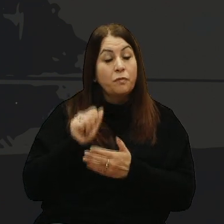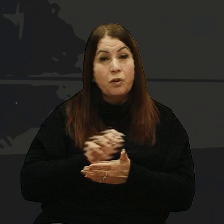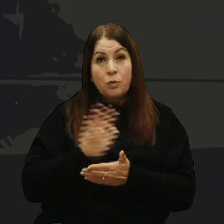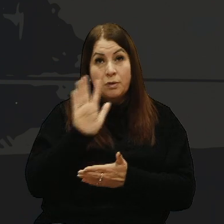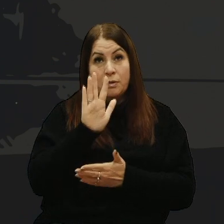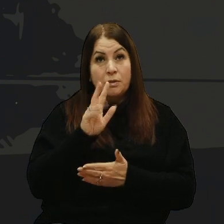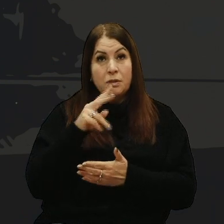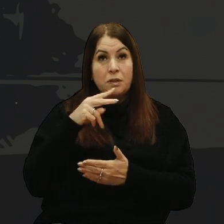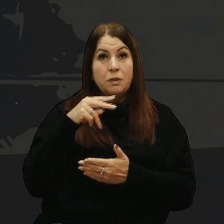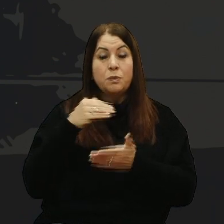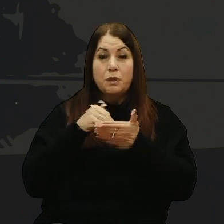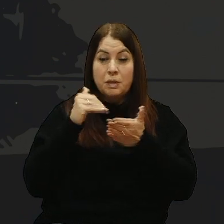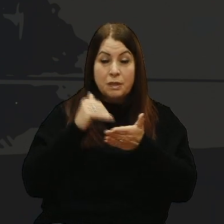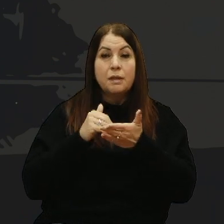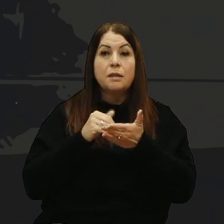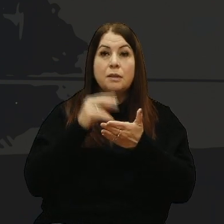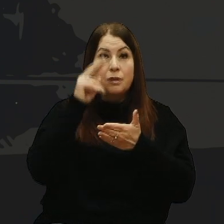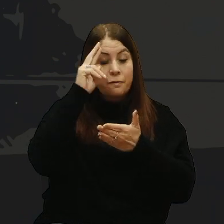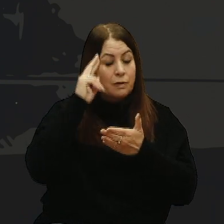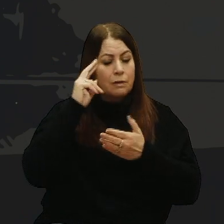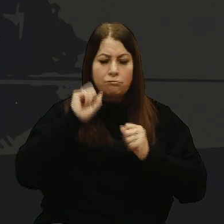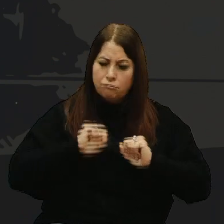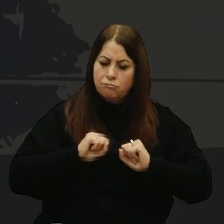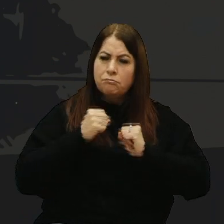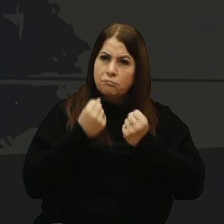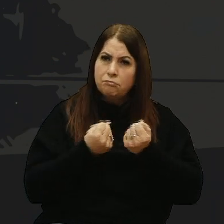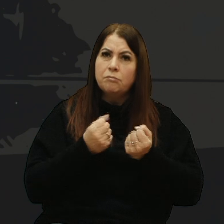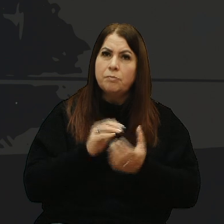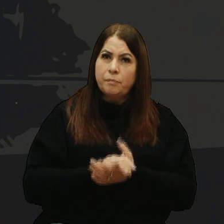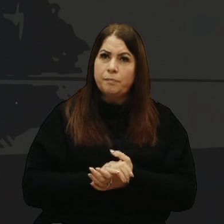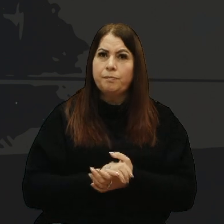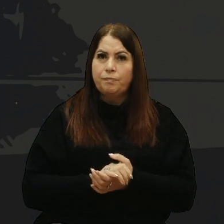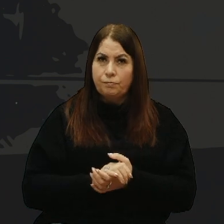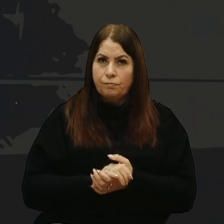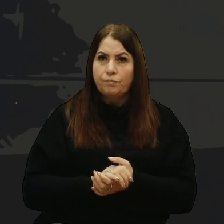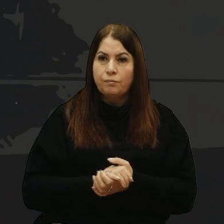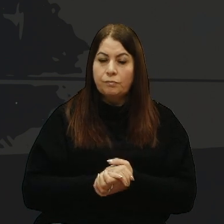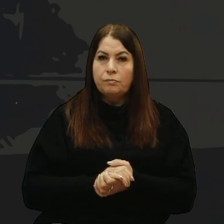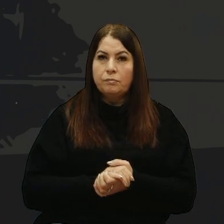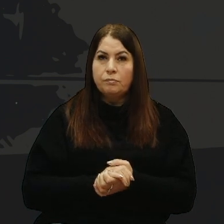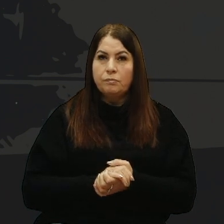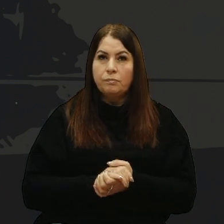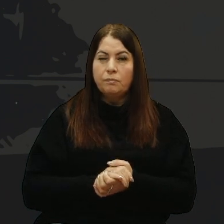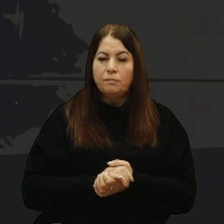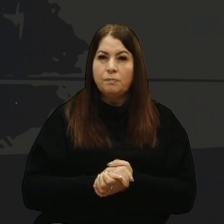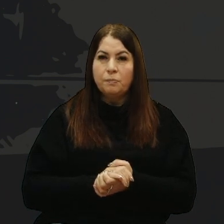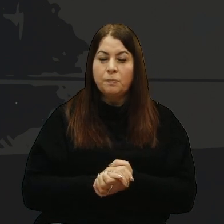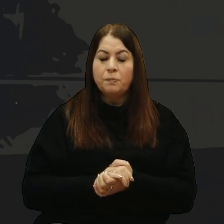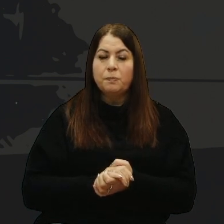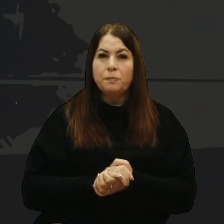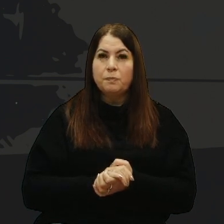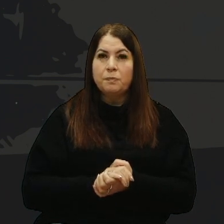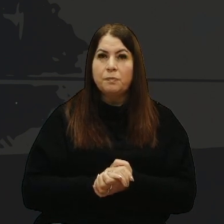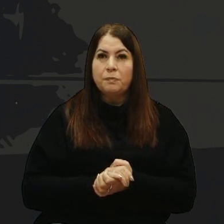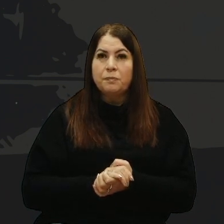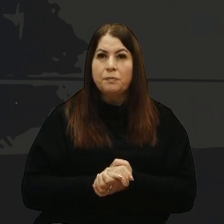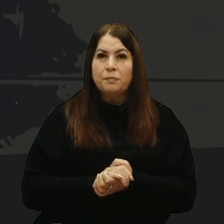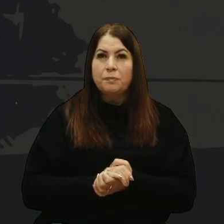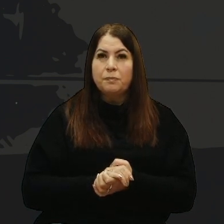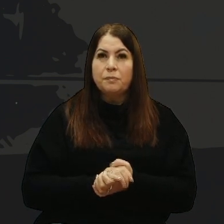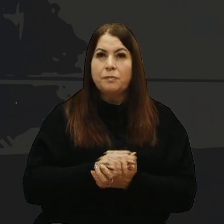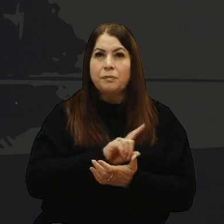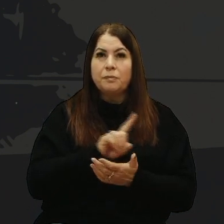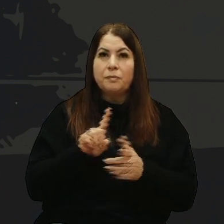secretário Rafael, que se empenhou demais, o Rafael se empenhou demais. E